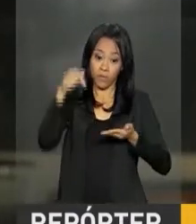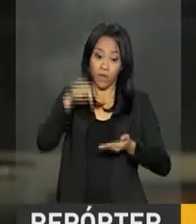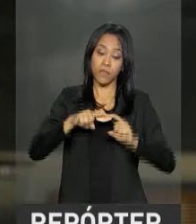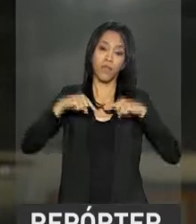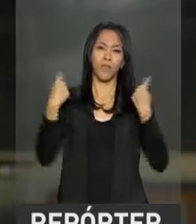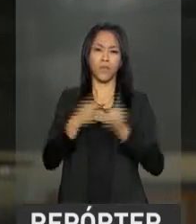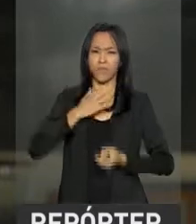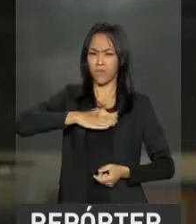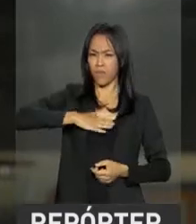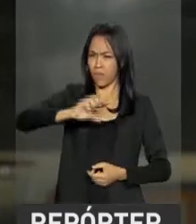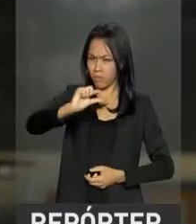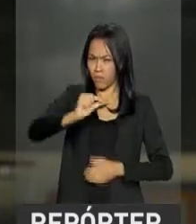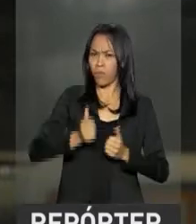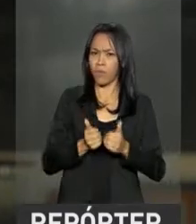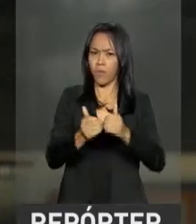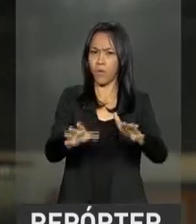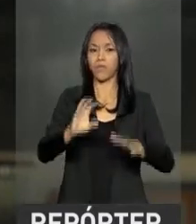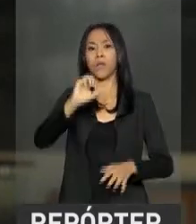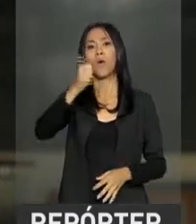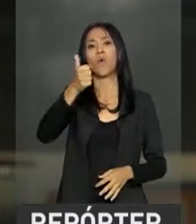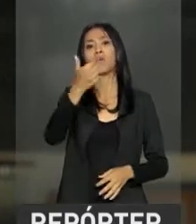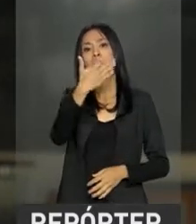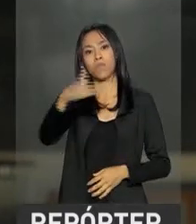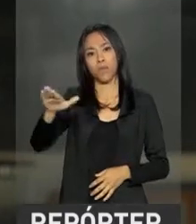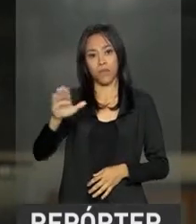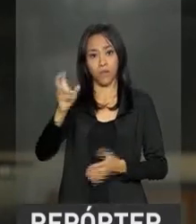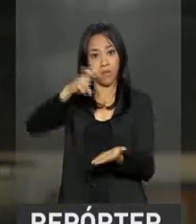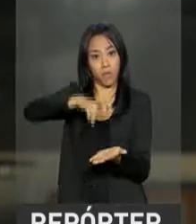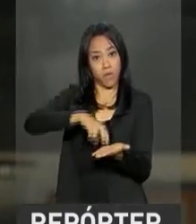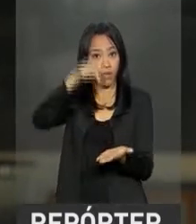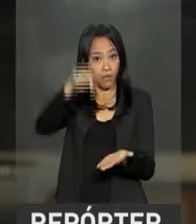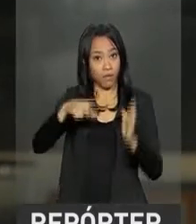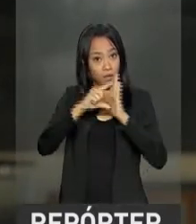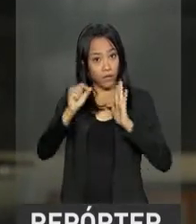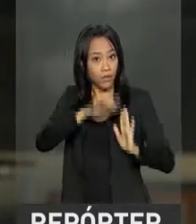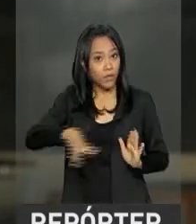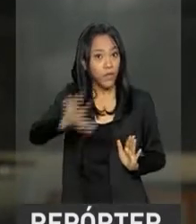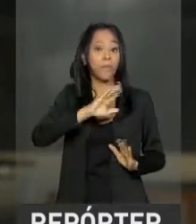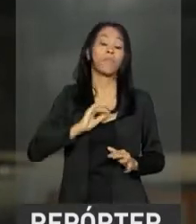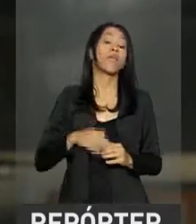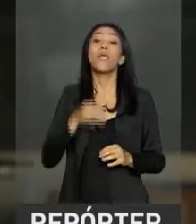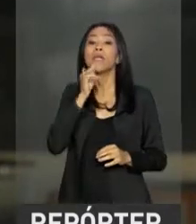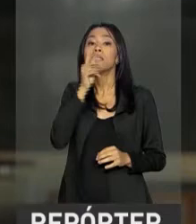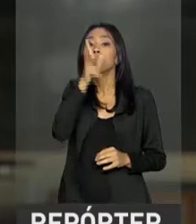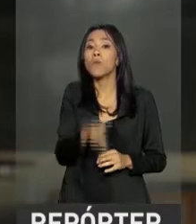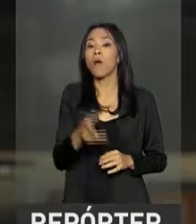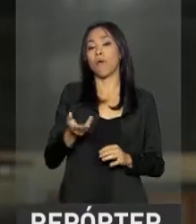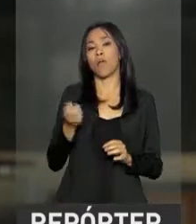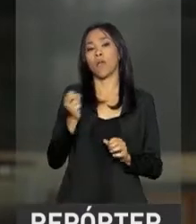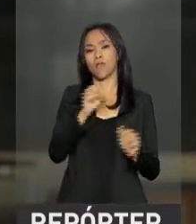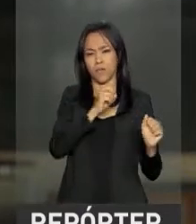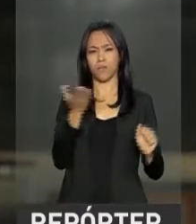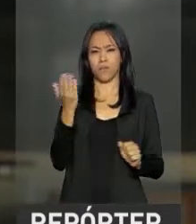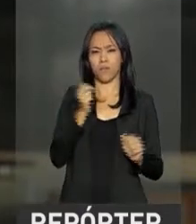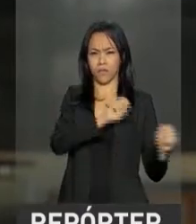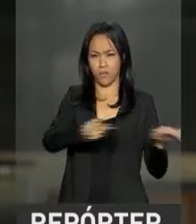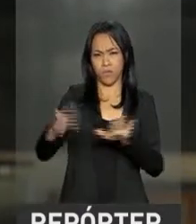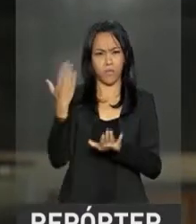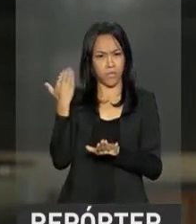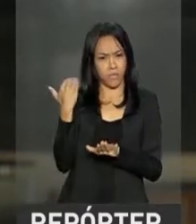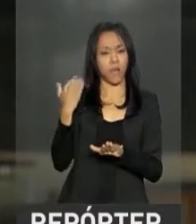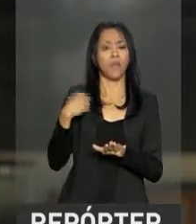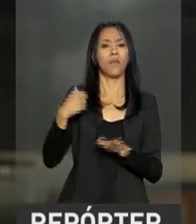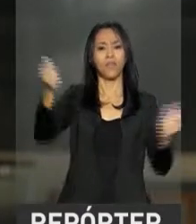daqui a pouco, às 11h30 da manhã, aqui no Palácio do Planalto. A exemplo do que ocorreu na semana passada, quando o presidente se